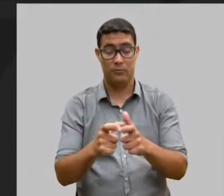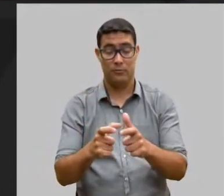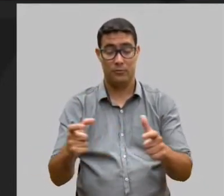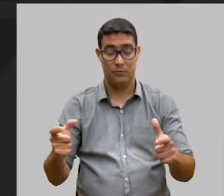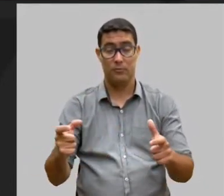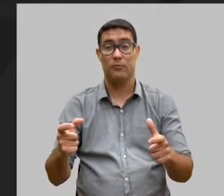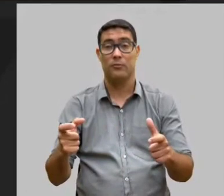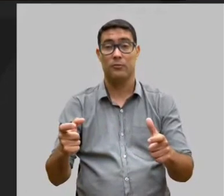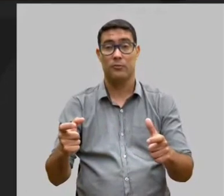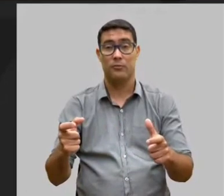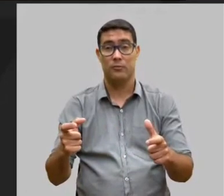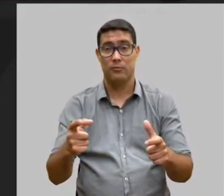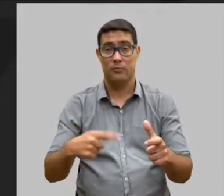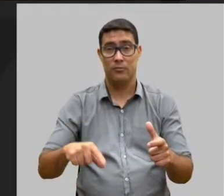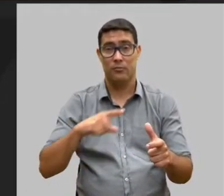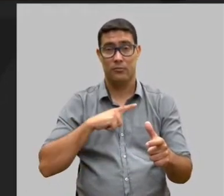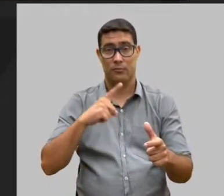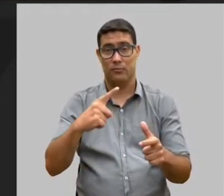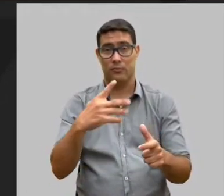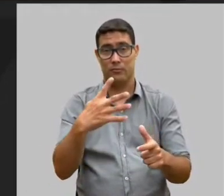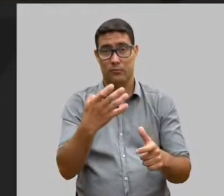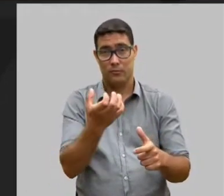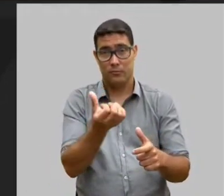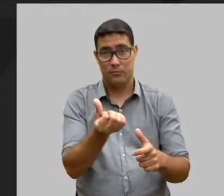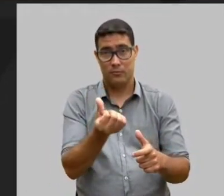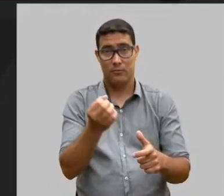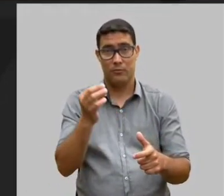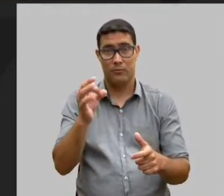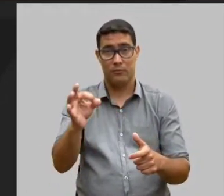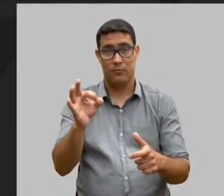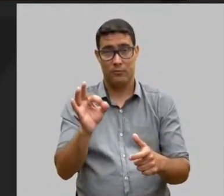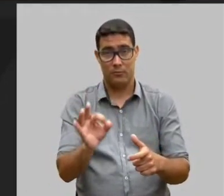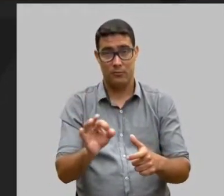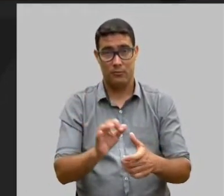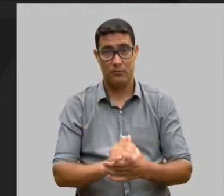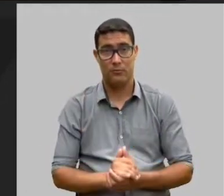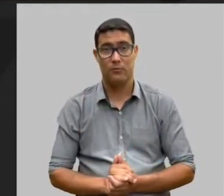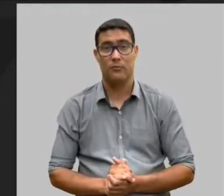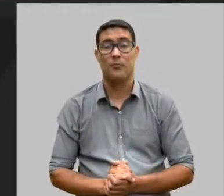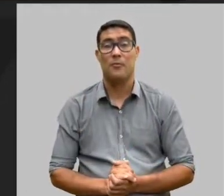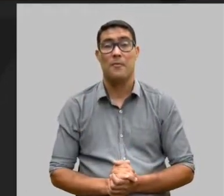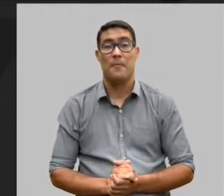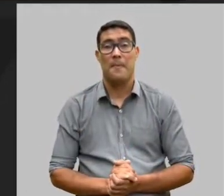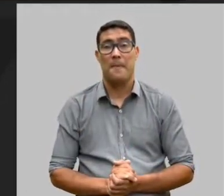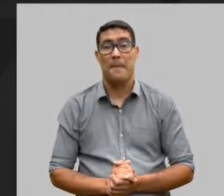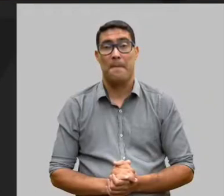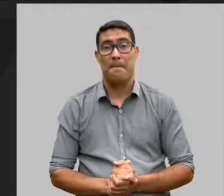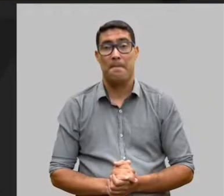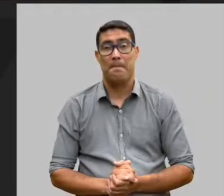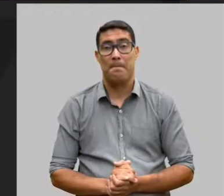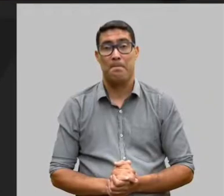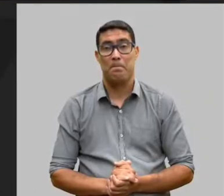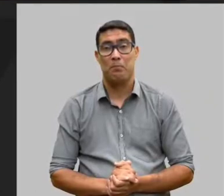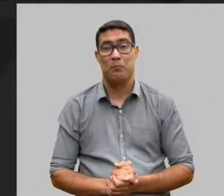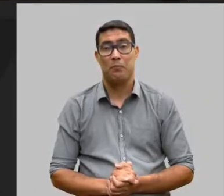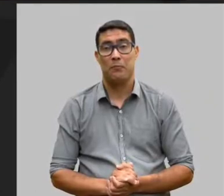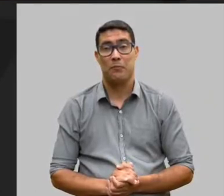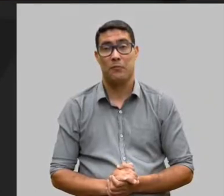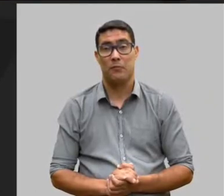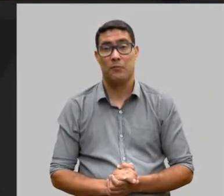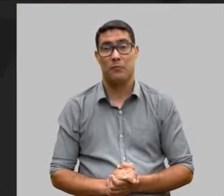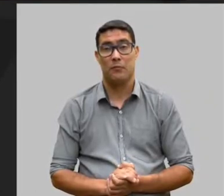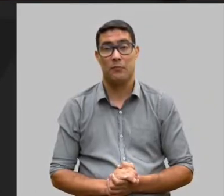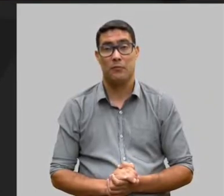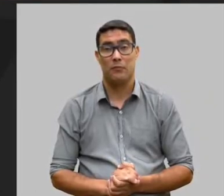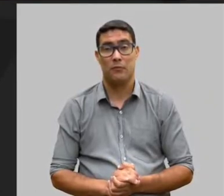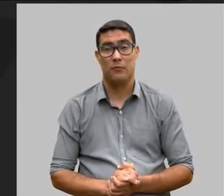e M cresceu 28 e o Zema 49,70 e eh eh 99% total aí Dau